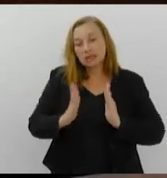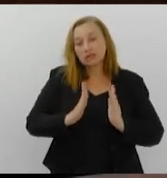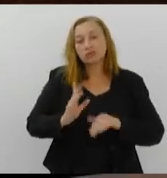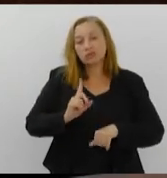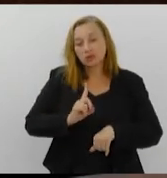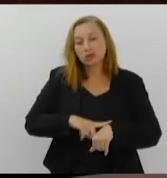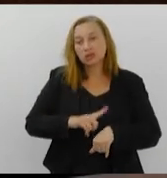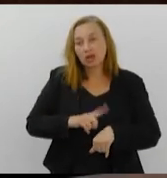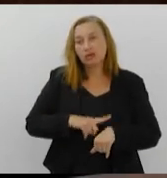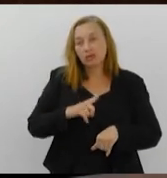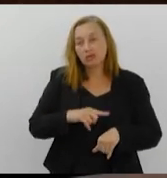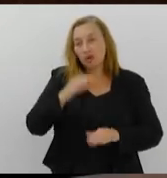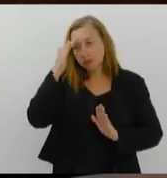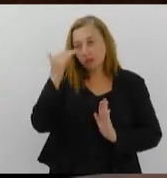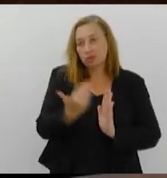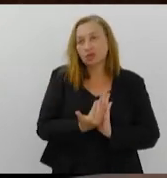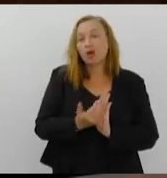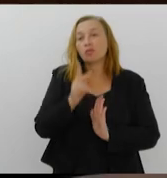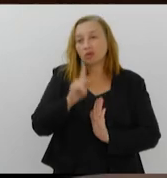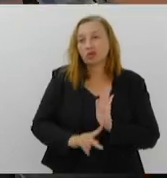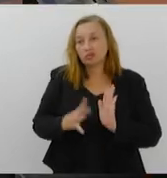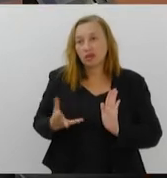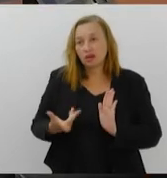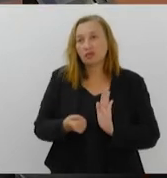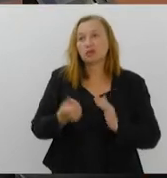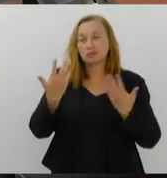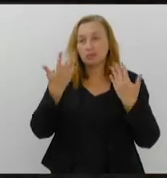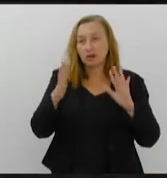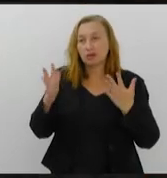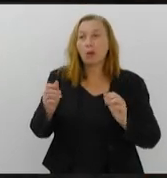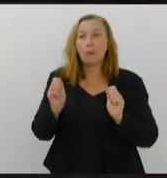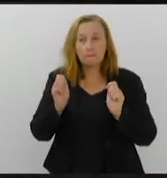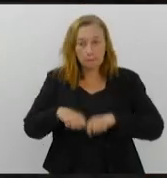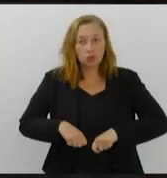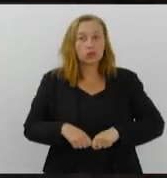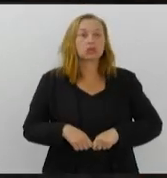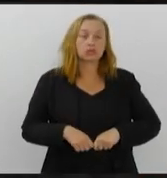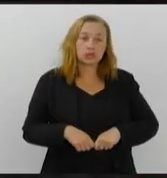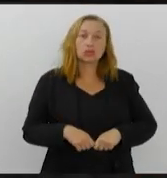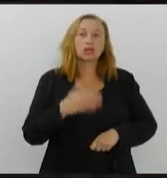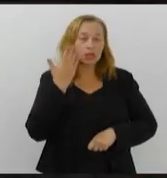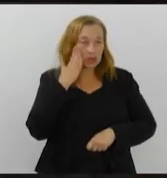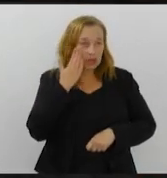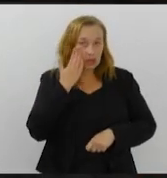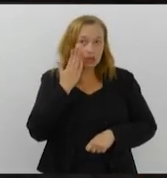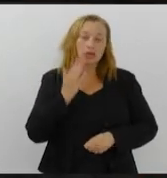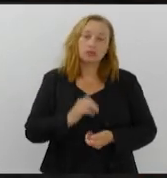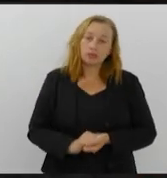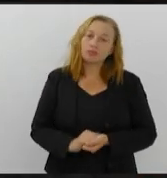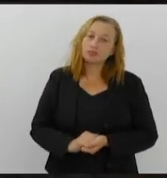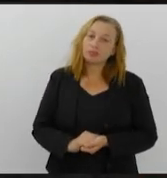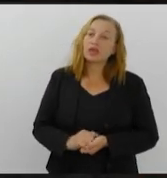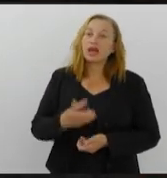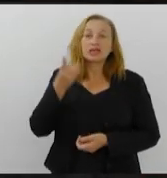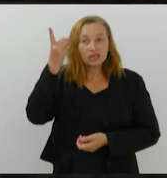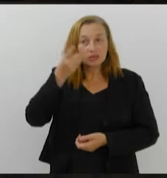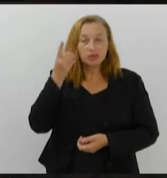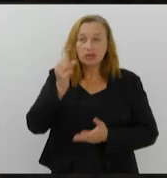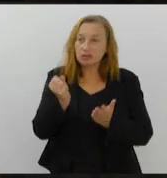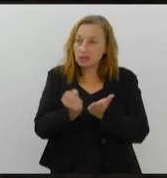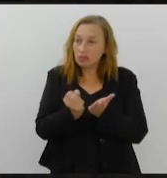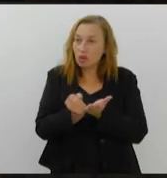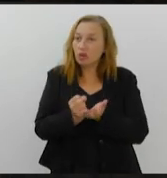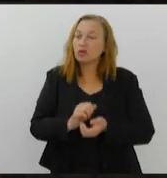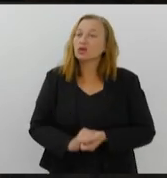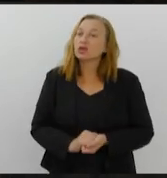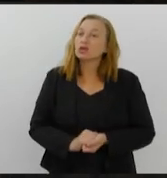mas está um projeto maravilhoso. Parabéns. É possível. Entendendo até, deputado Samuel Malafaia,